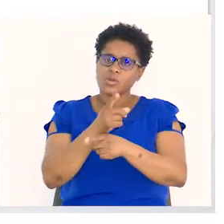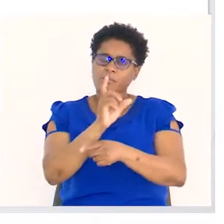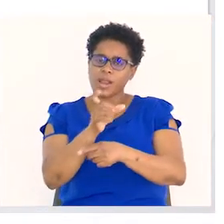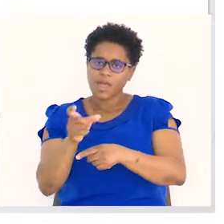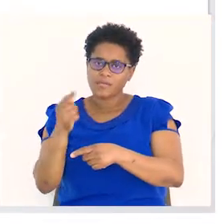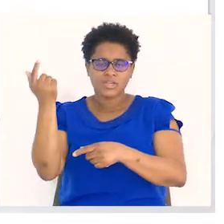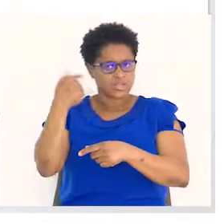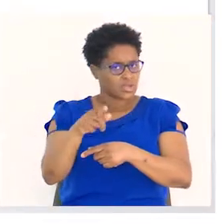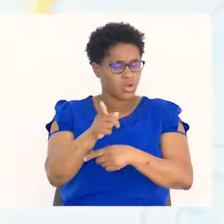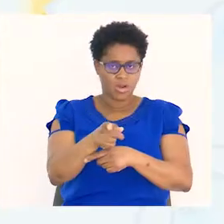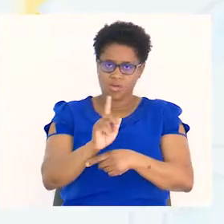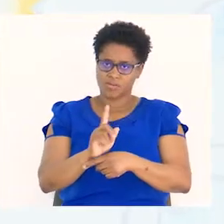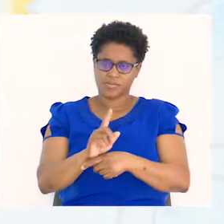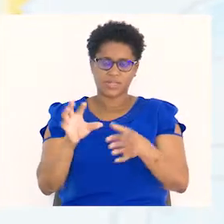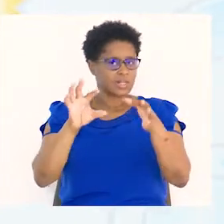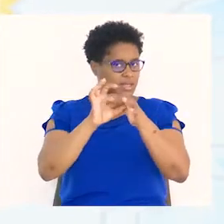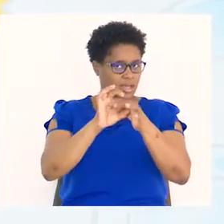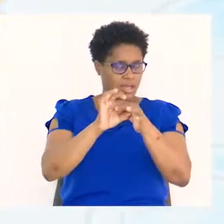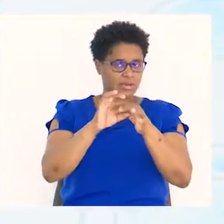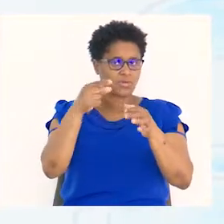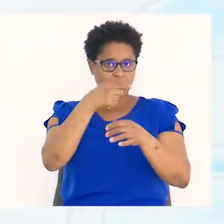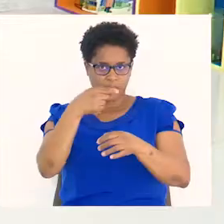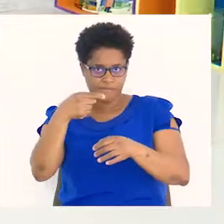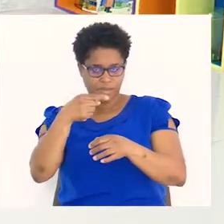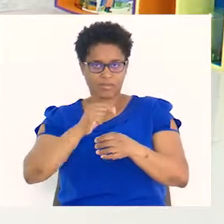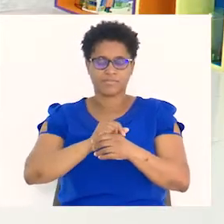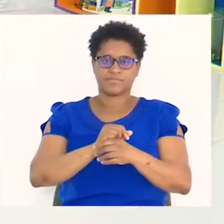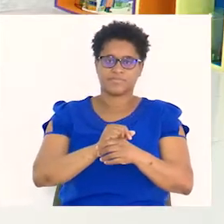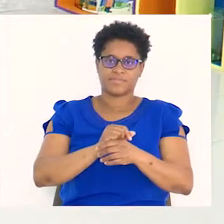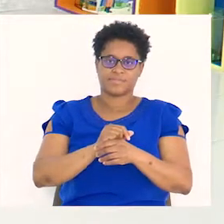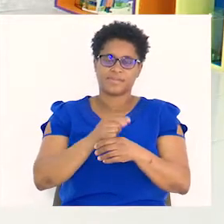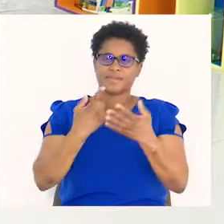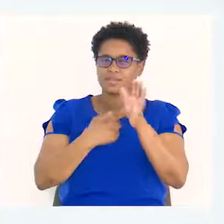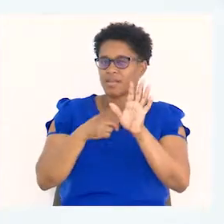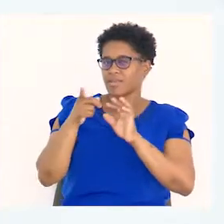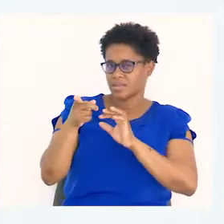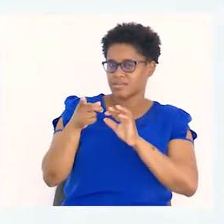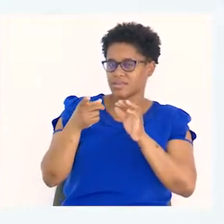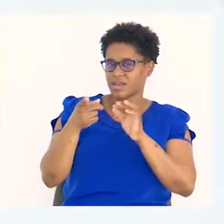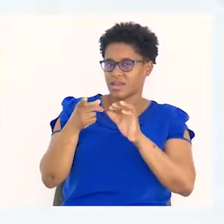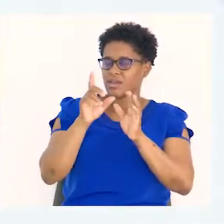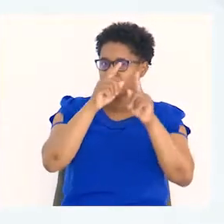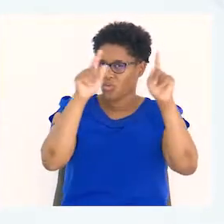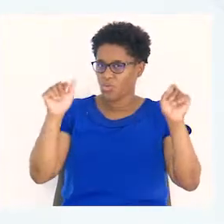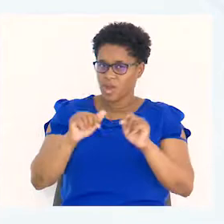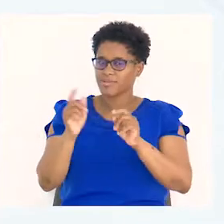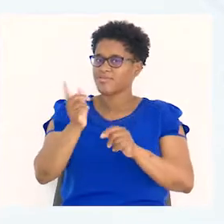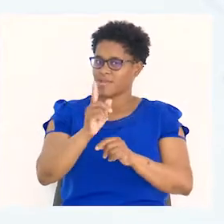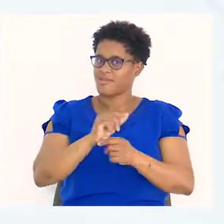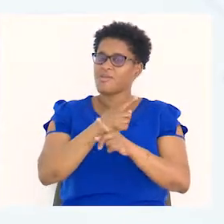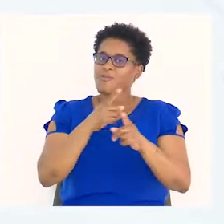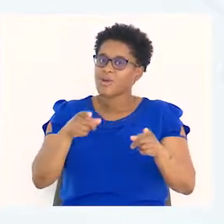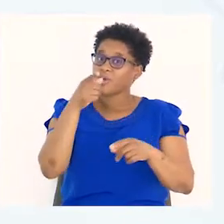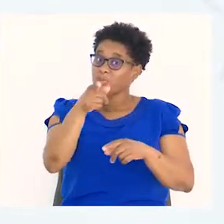não estão ligados com hífen. É o caso do que está no quadro? Não, porque tu tens